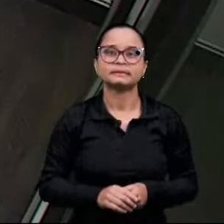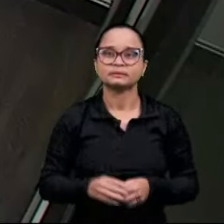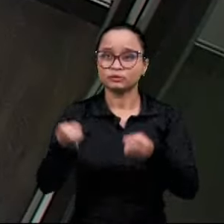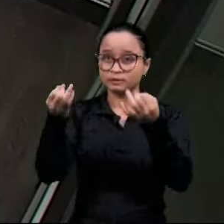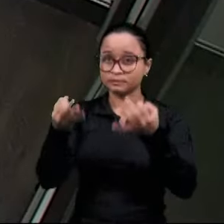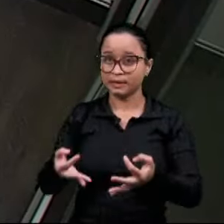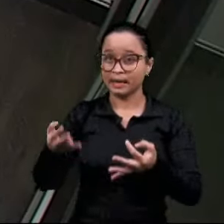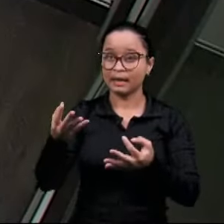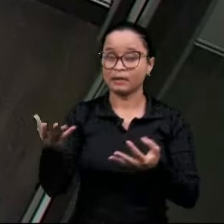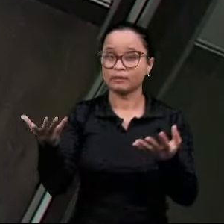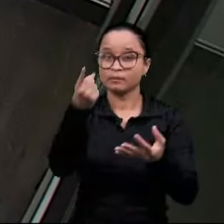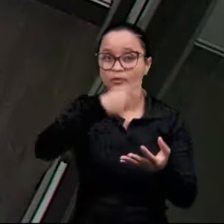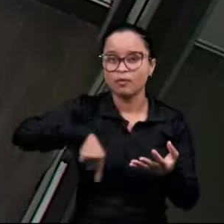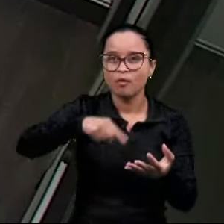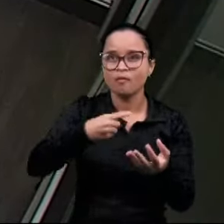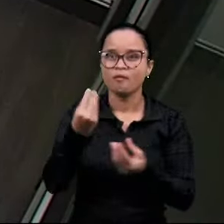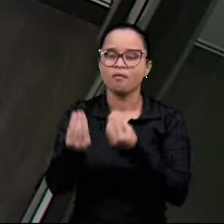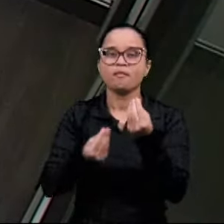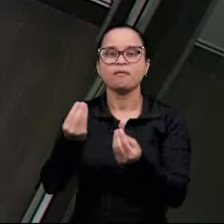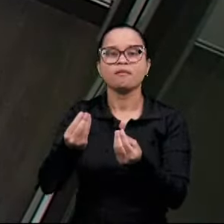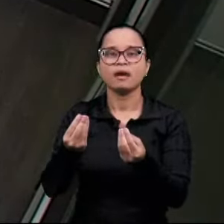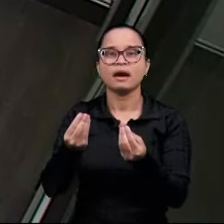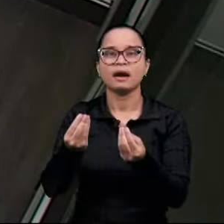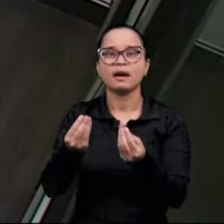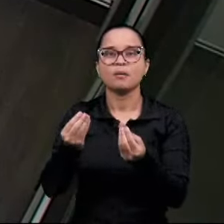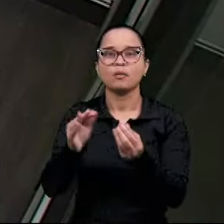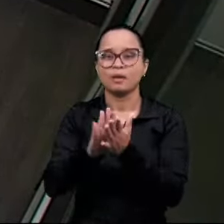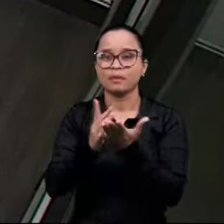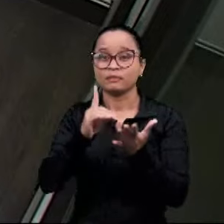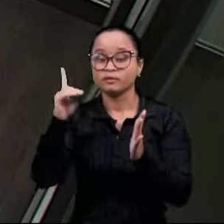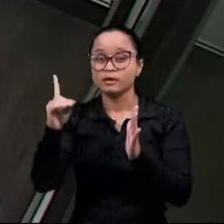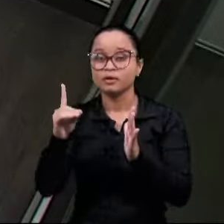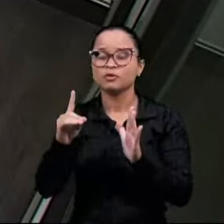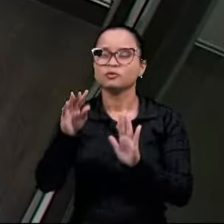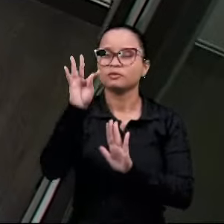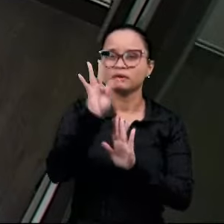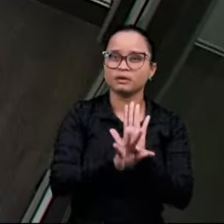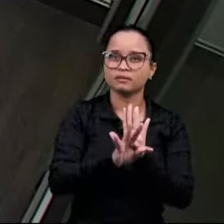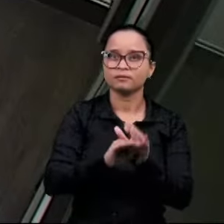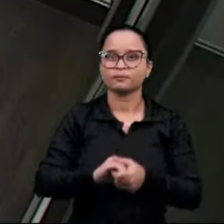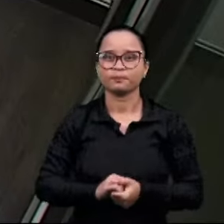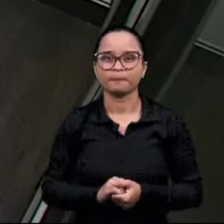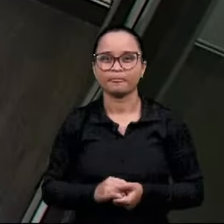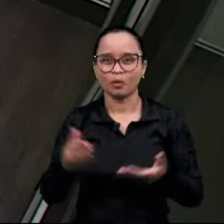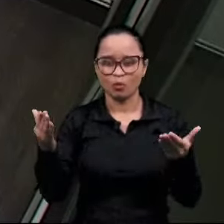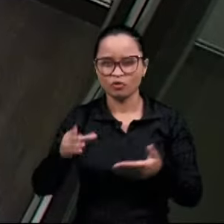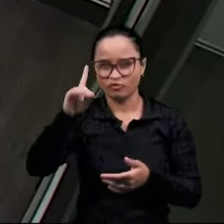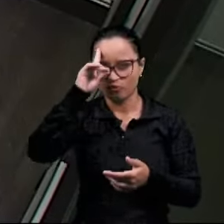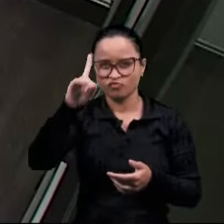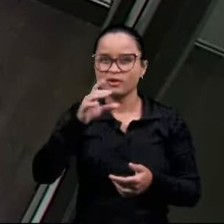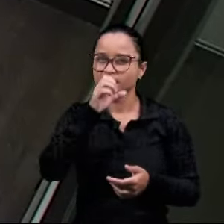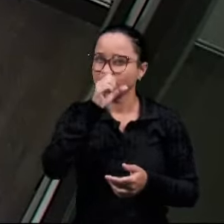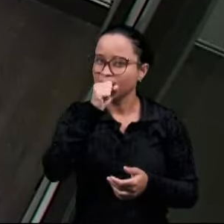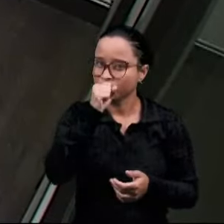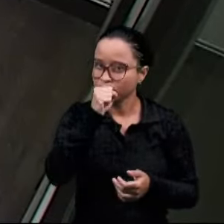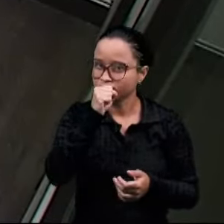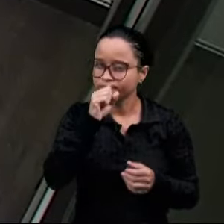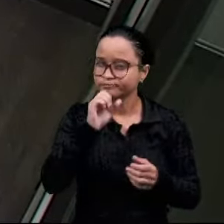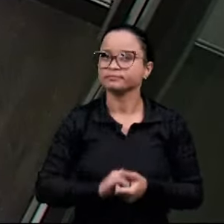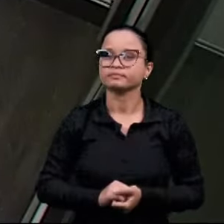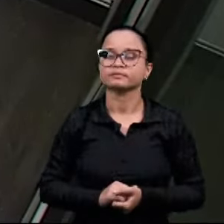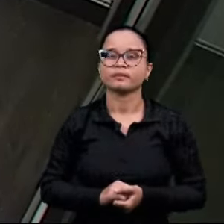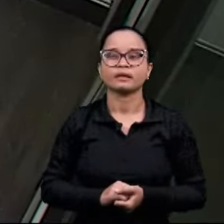a palavra, um pouquinho o texto, a mensagem? Texto, né? Hoje é um dia de sábado. Esse